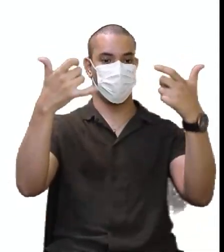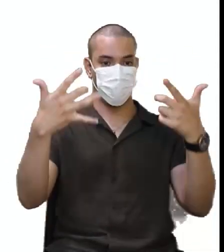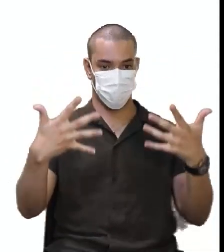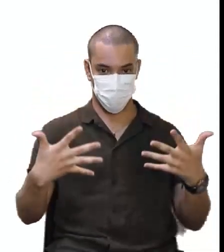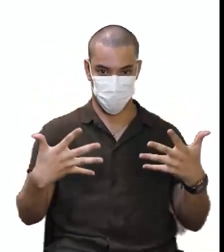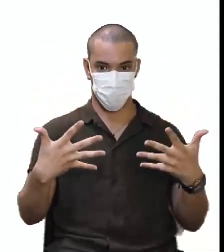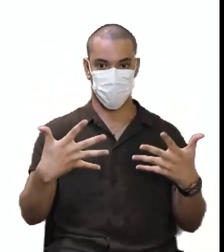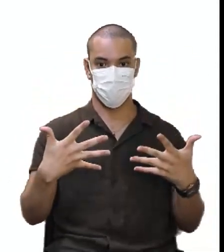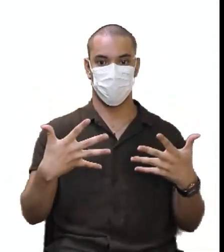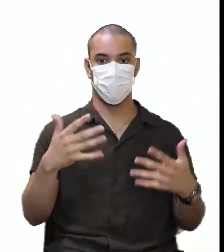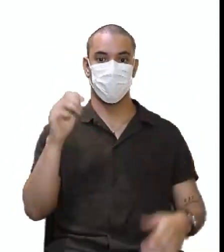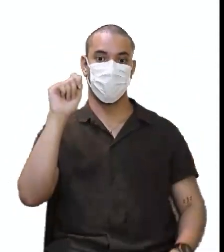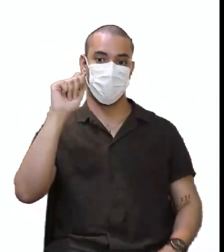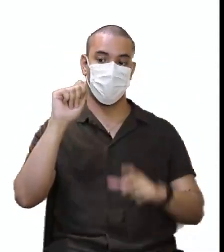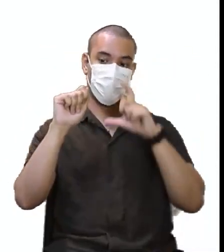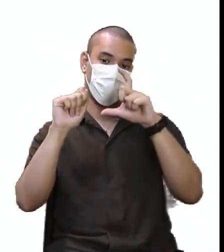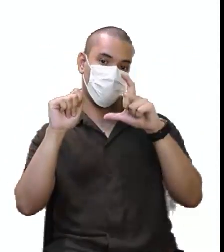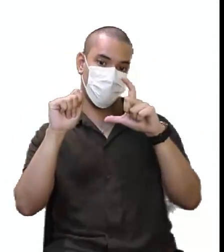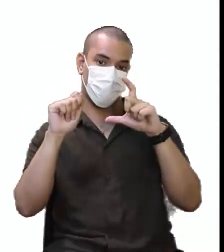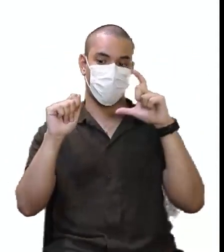tem azão